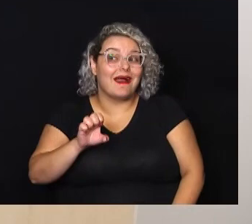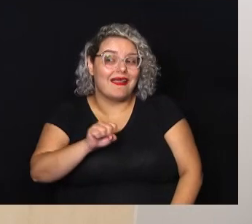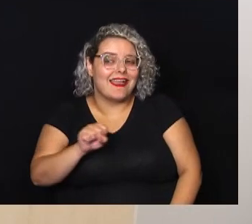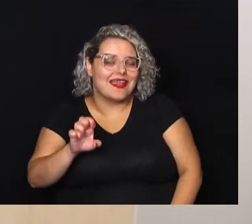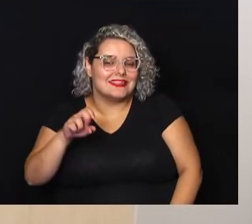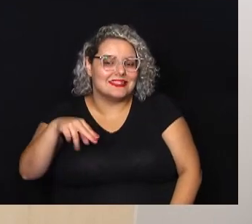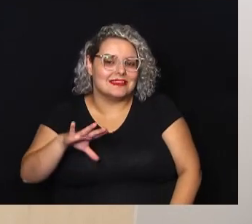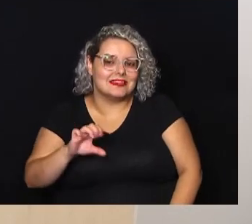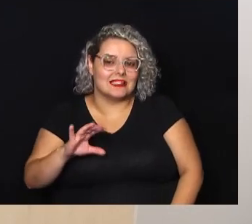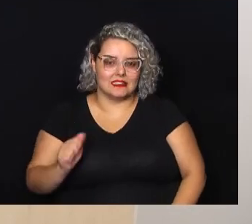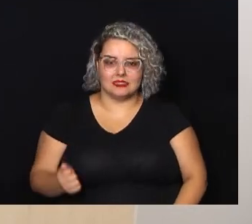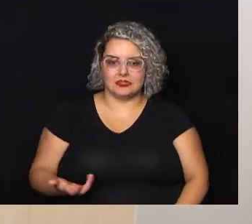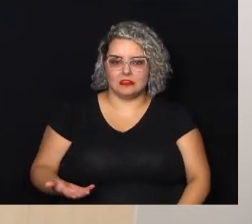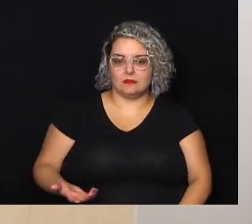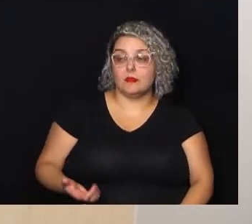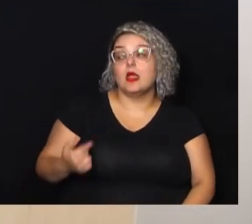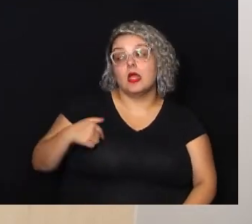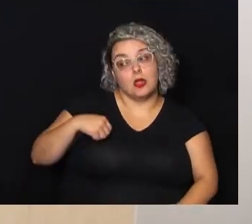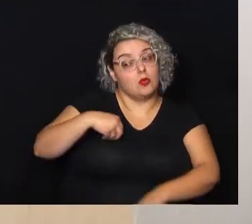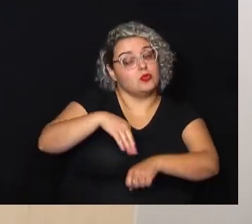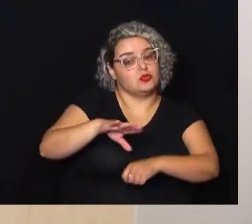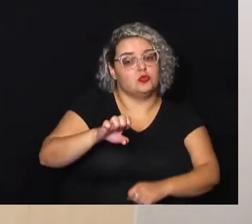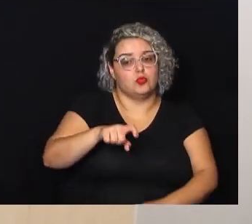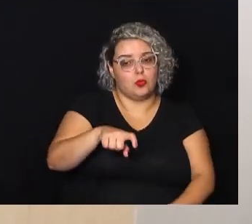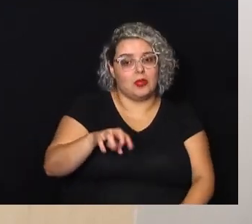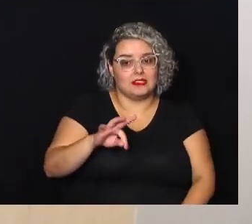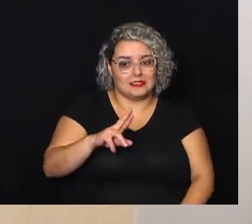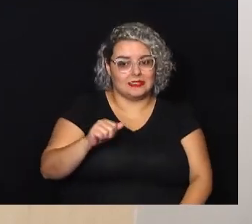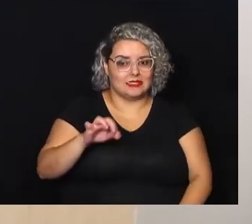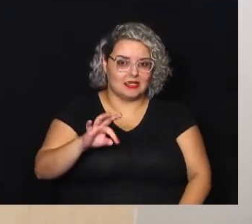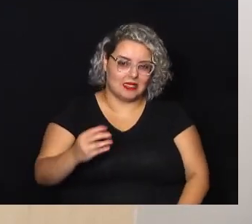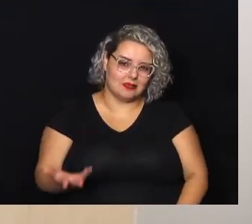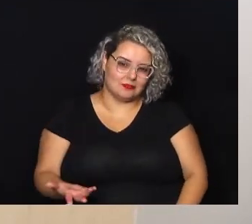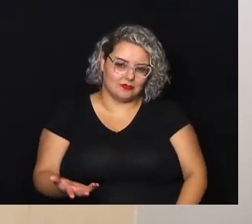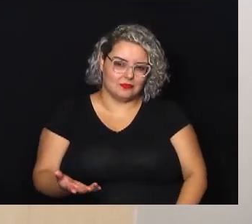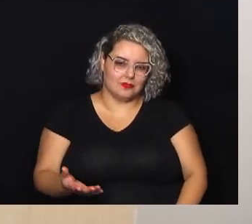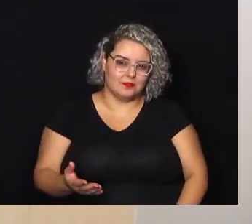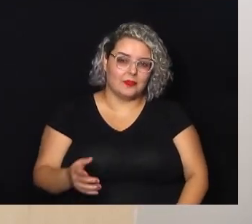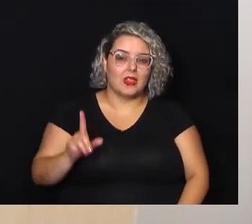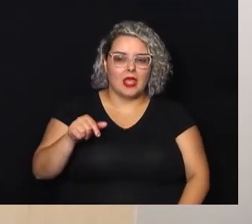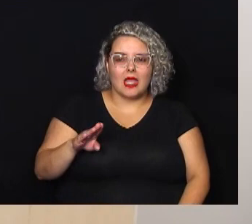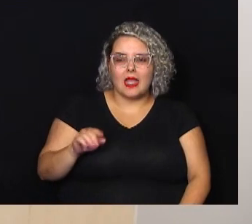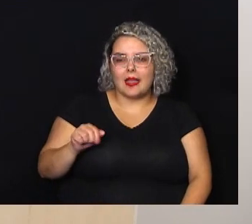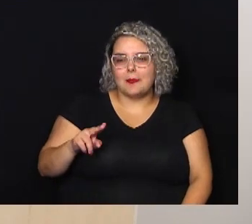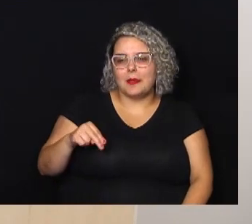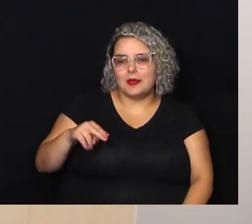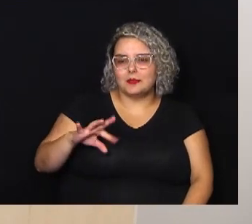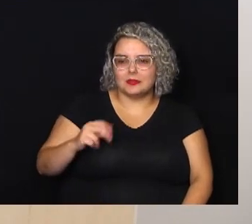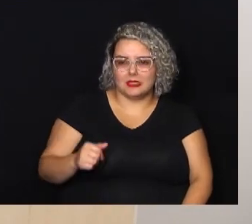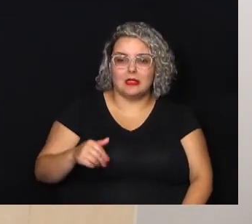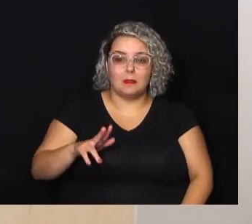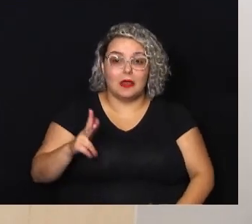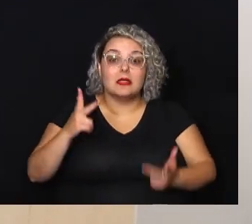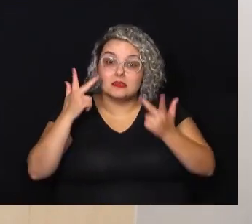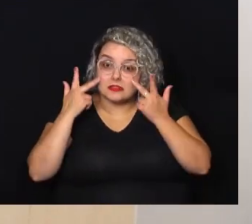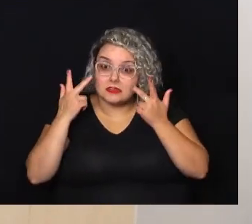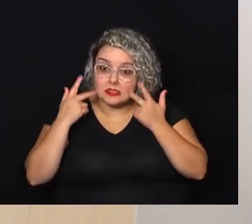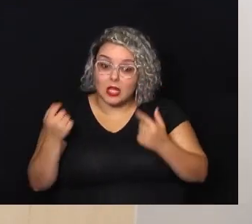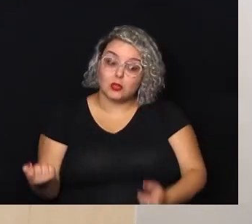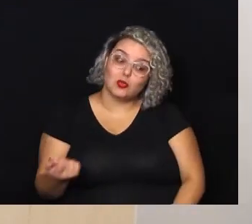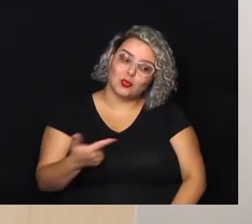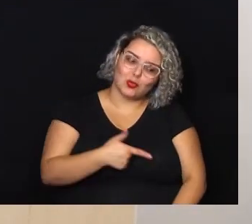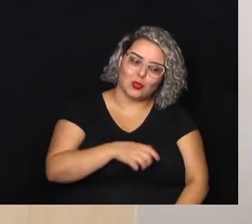baunilha? Assim, eu indico que o extrato, ele é um item, vamos supor, é a baunilha num formato